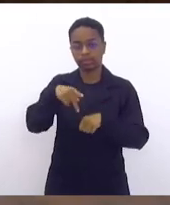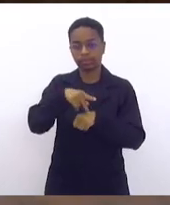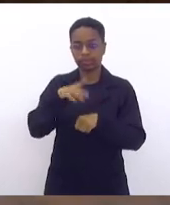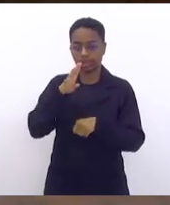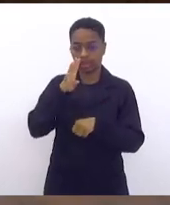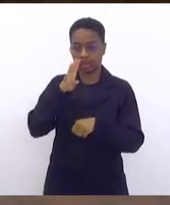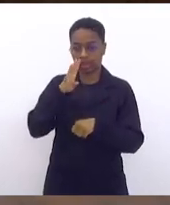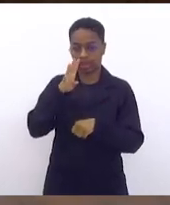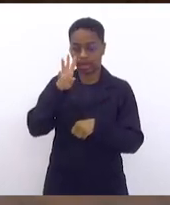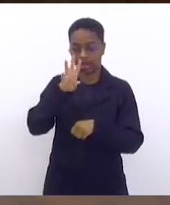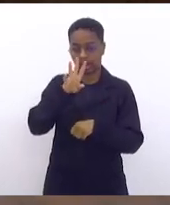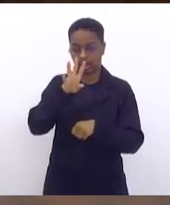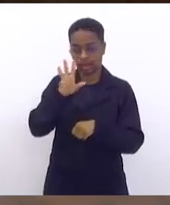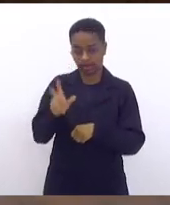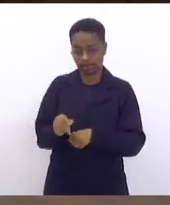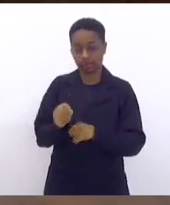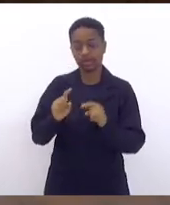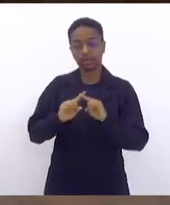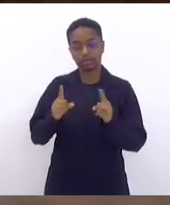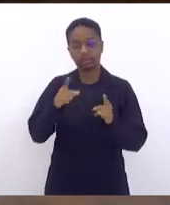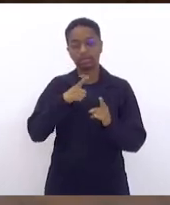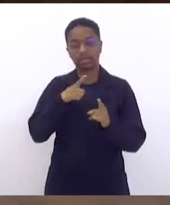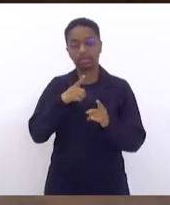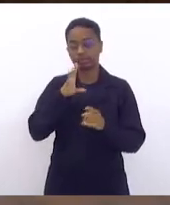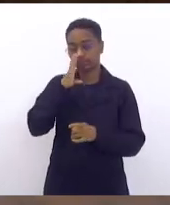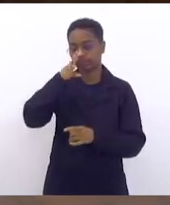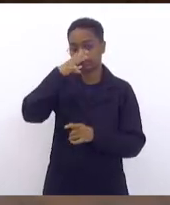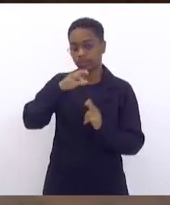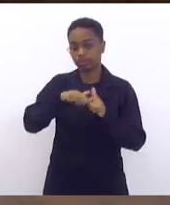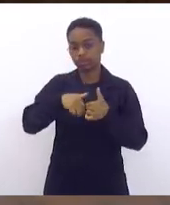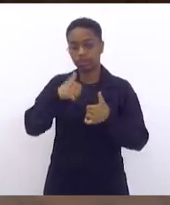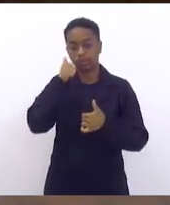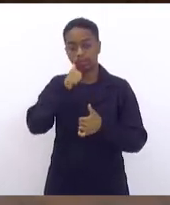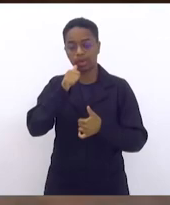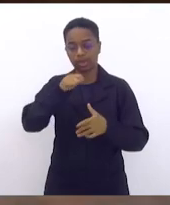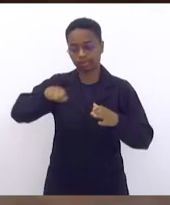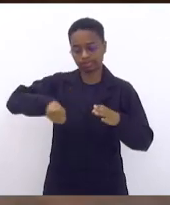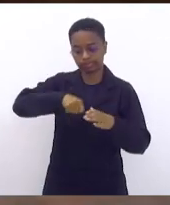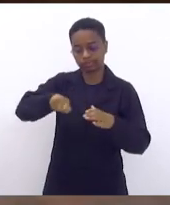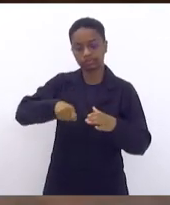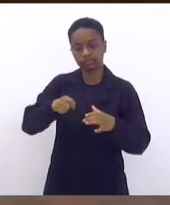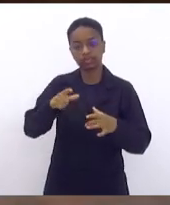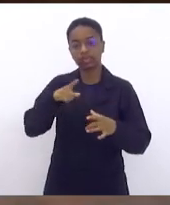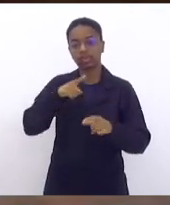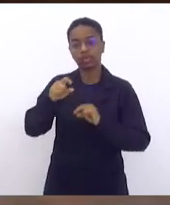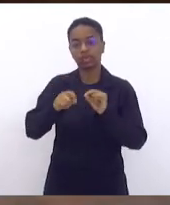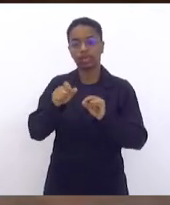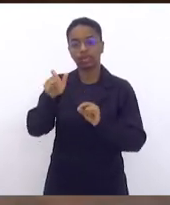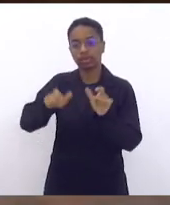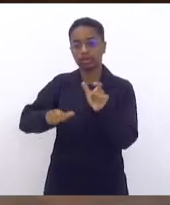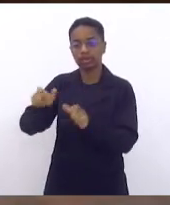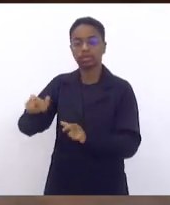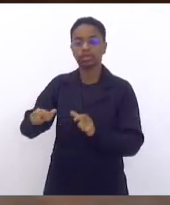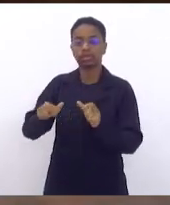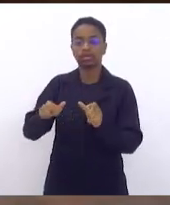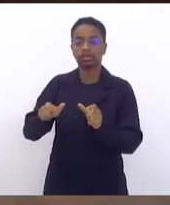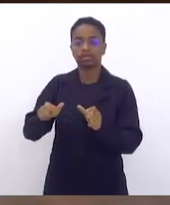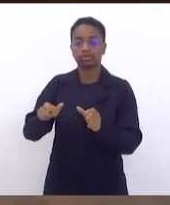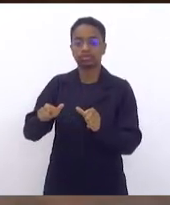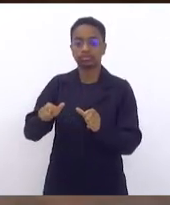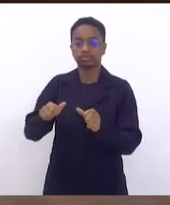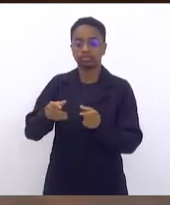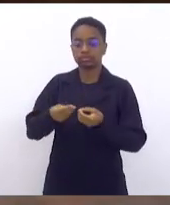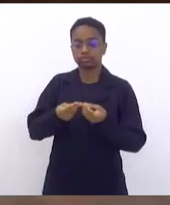as quituteiras. E as quituteiras remetem exatamente àquelas que faziam jus ali